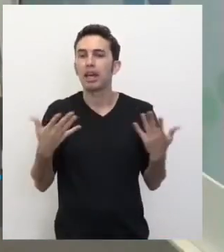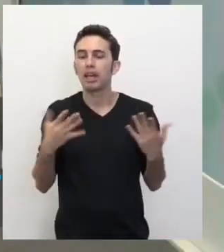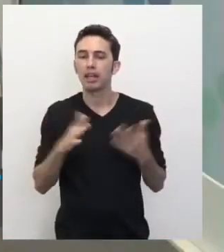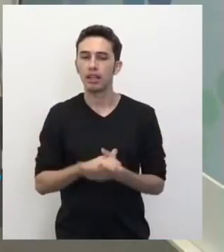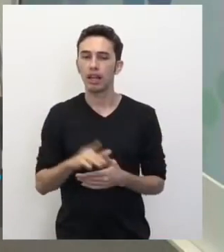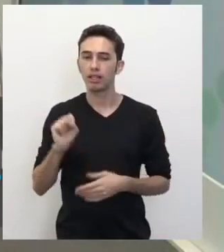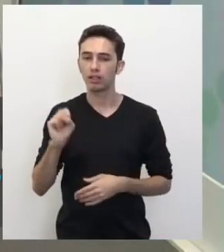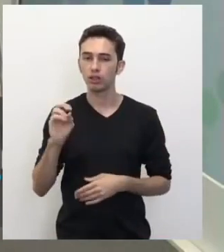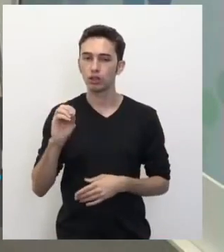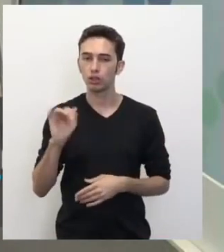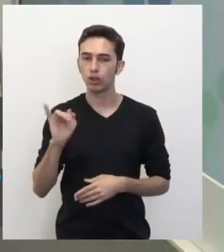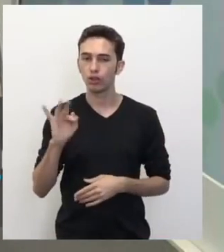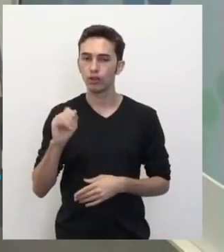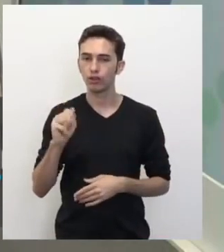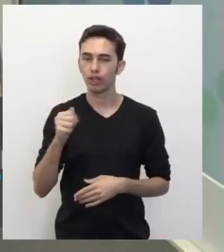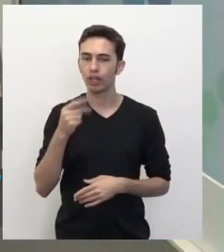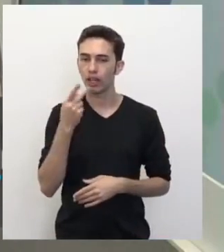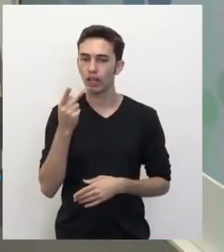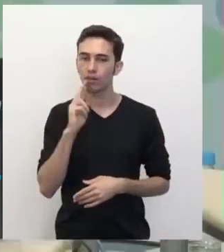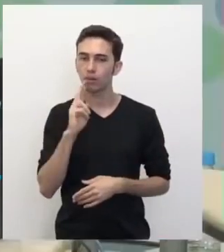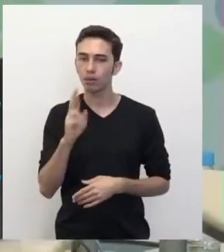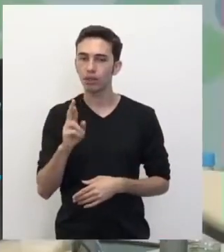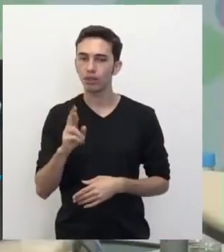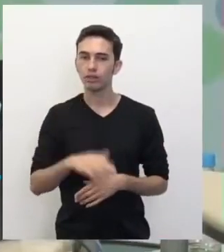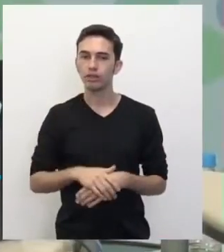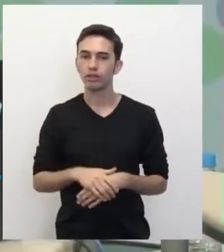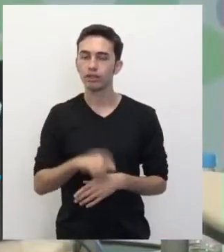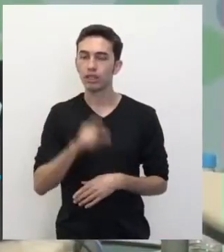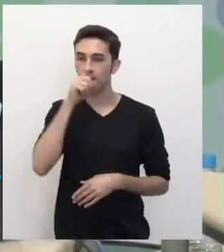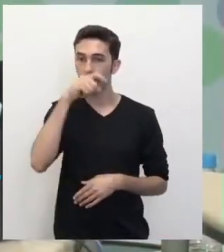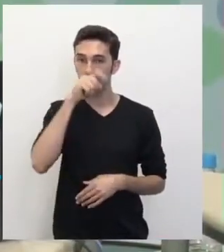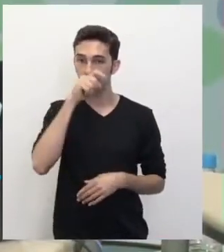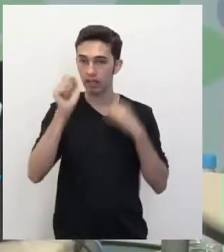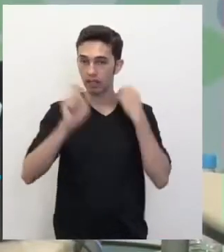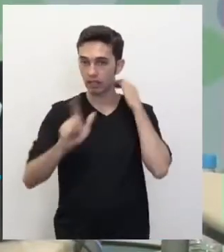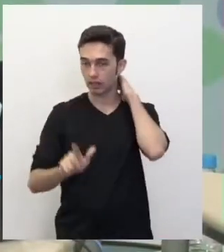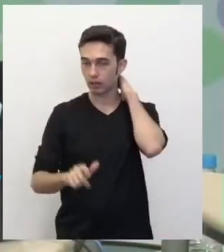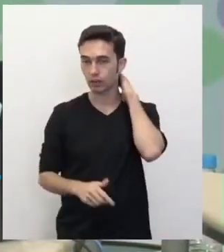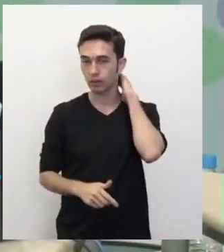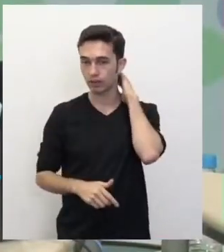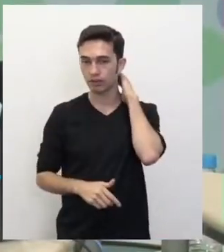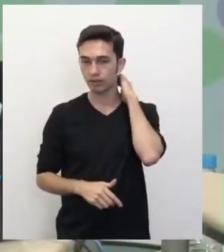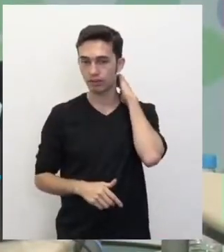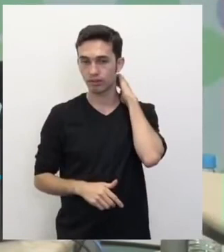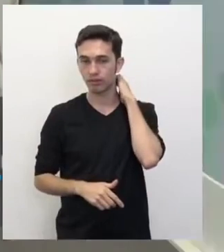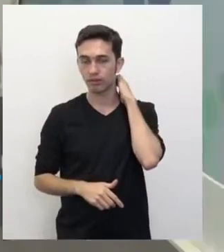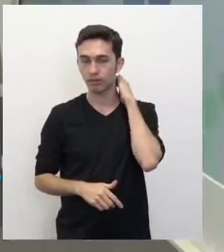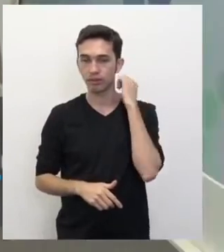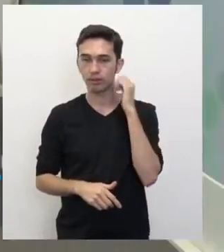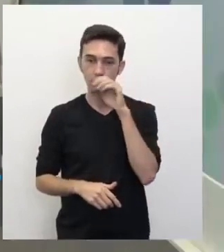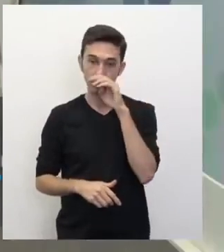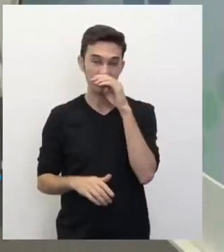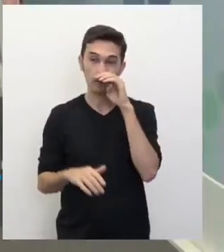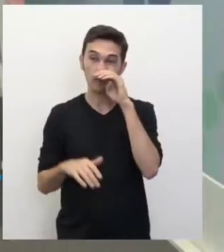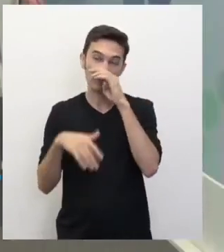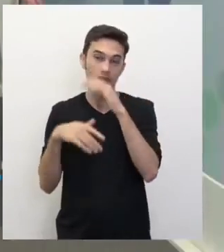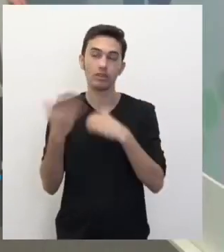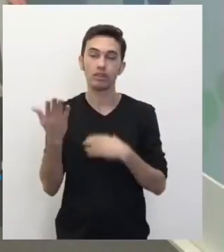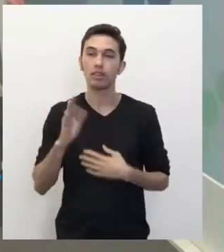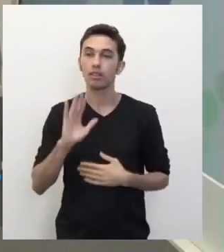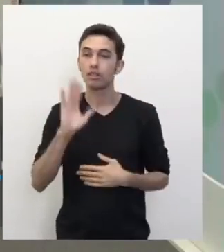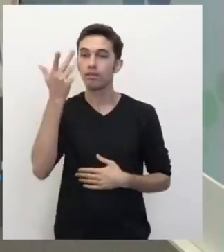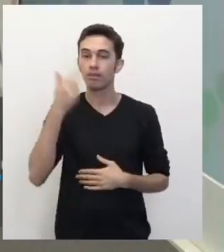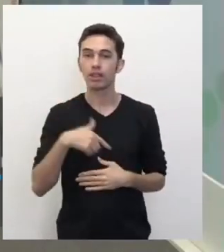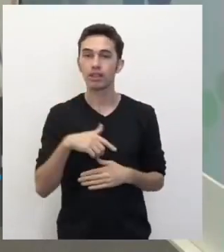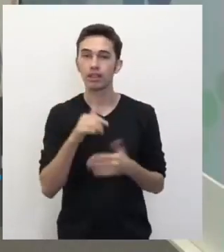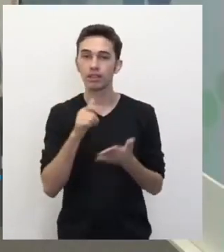sexto A, da Ana Paula, colocou quem? As ararinhas azuis. Ou seja, com quem aconteceu essa notícia aí,